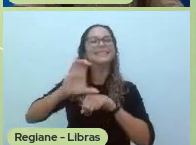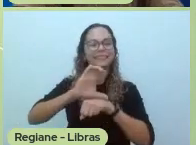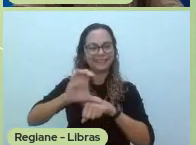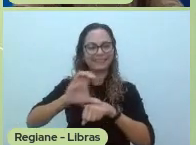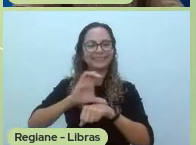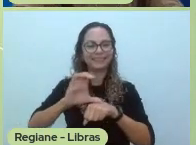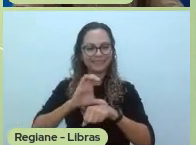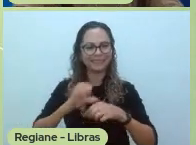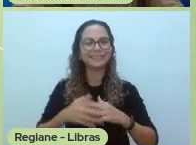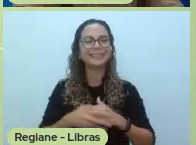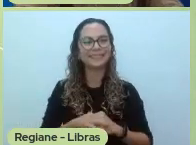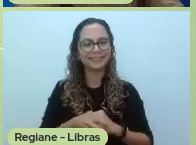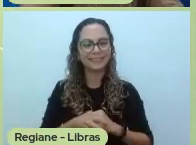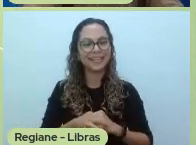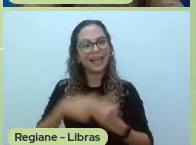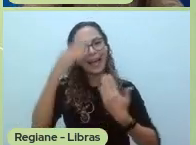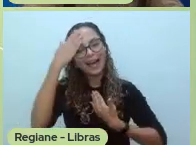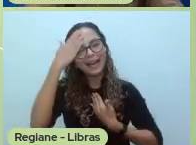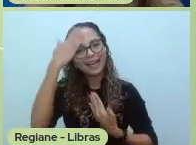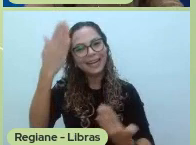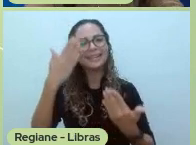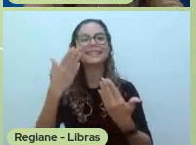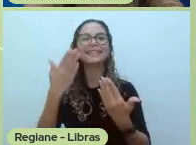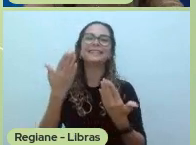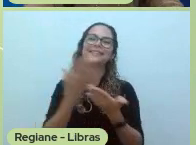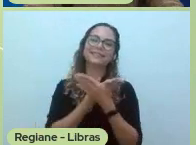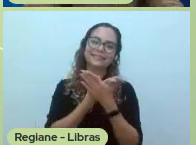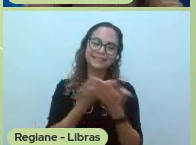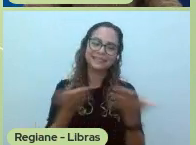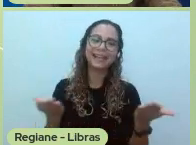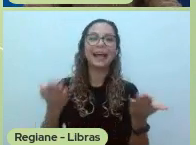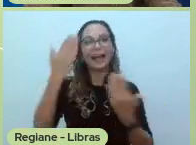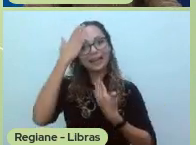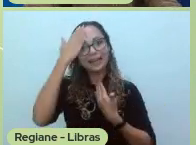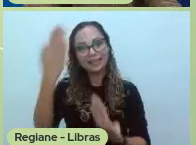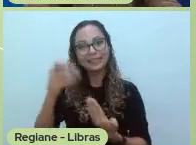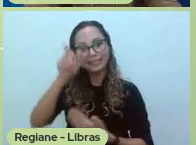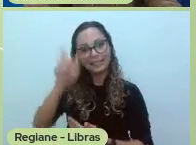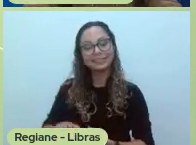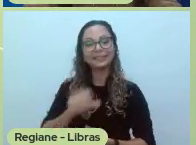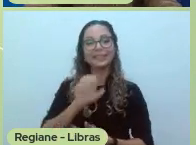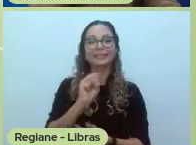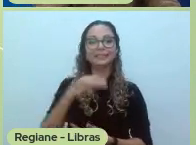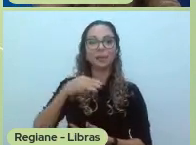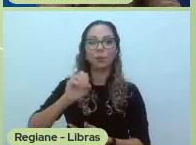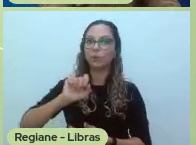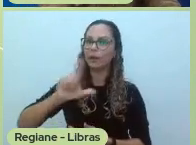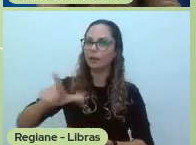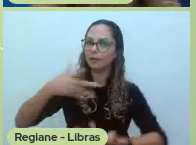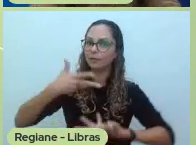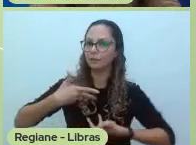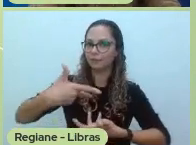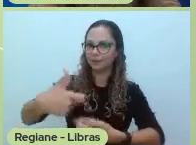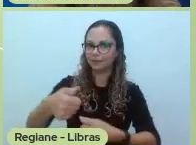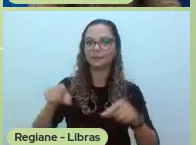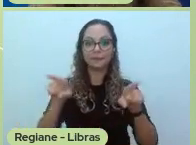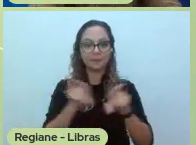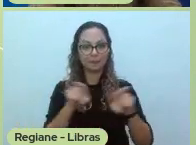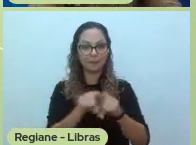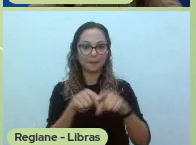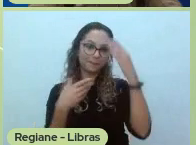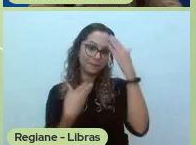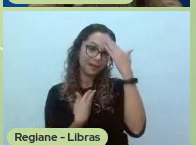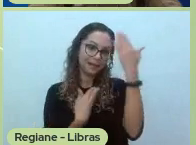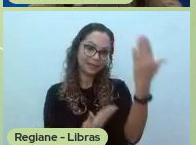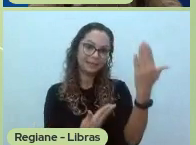Eu agradeço mais uma vez ao Samuel pelo convite, agradeço e cumprimento